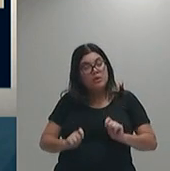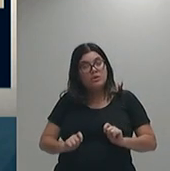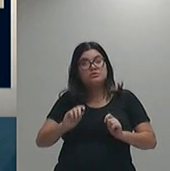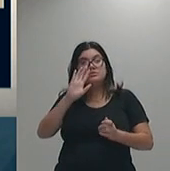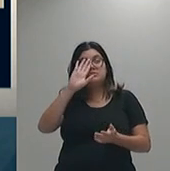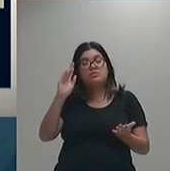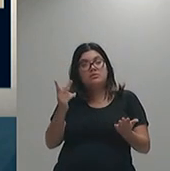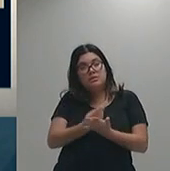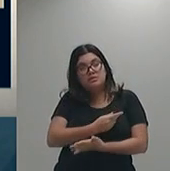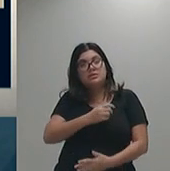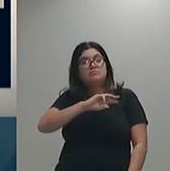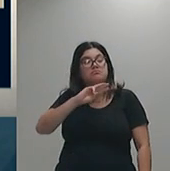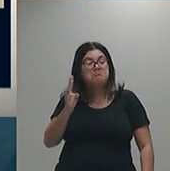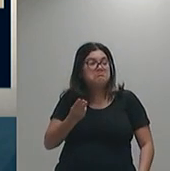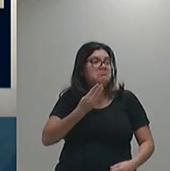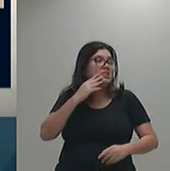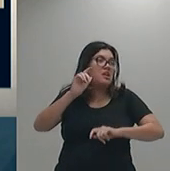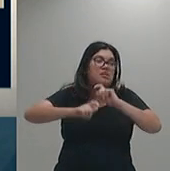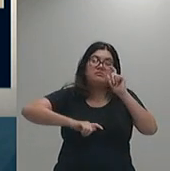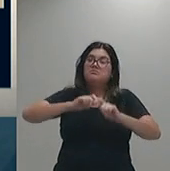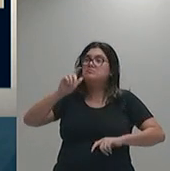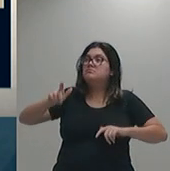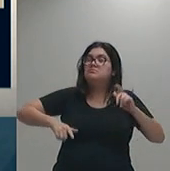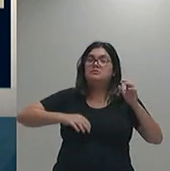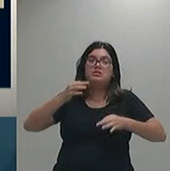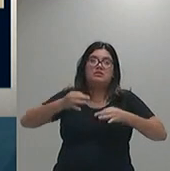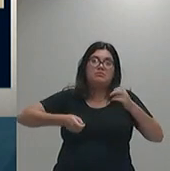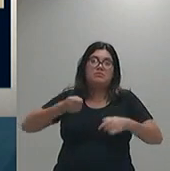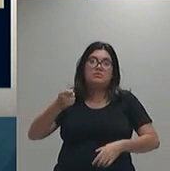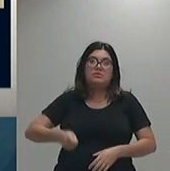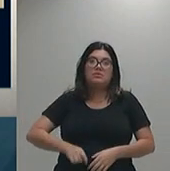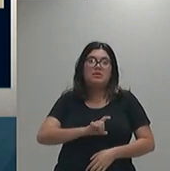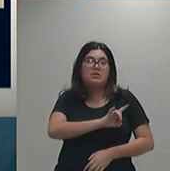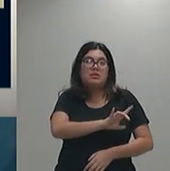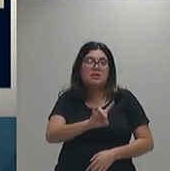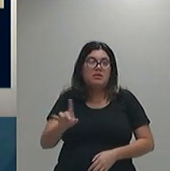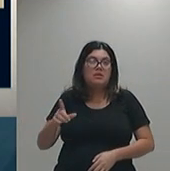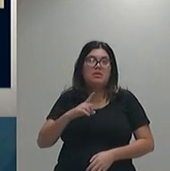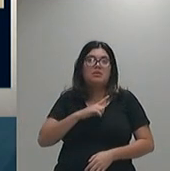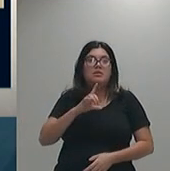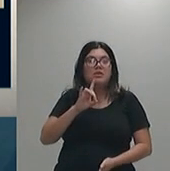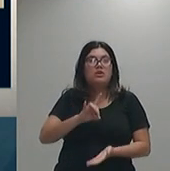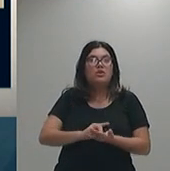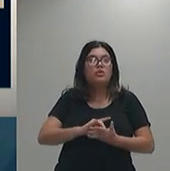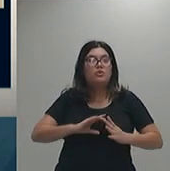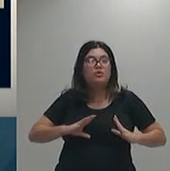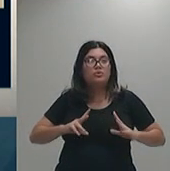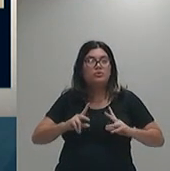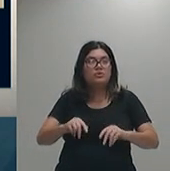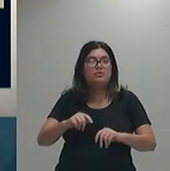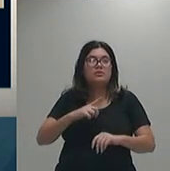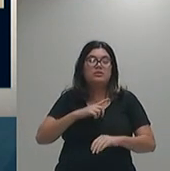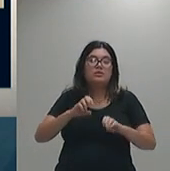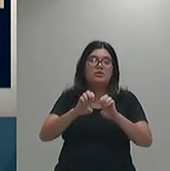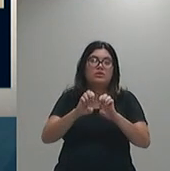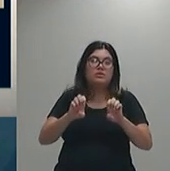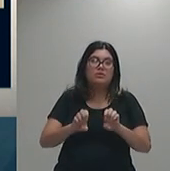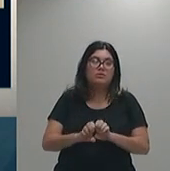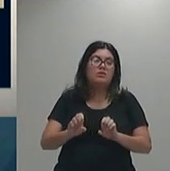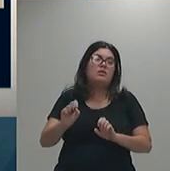milhares de tribunais cada um composto por um caso concreto todos dentro da estrutura administrativa